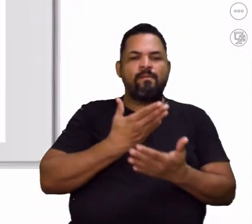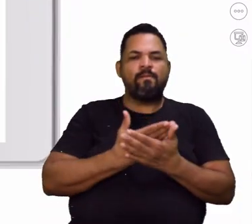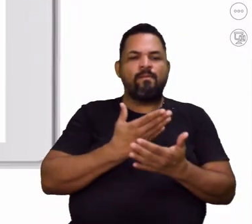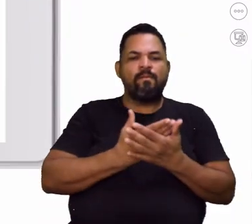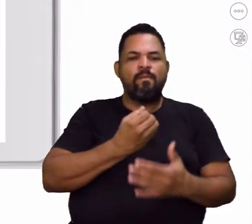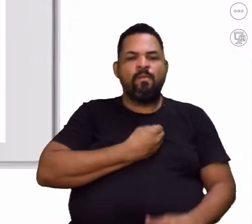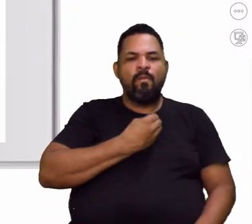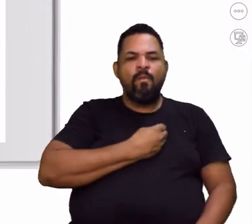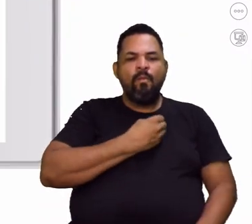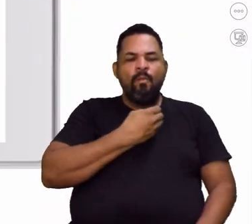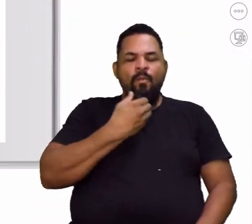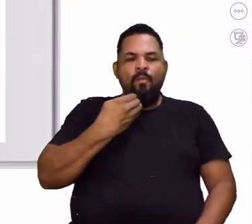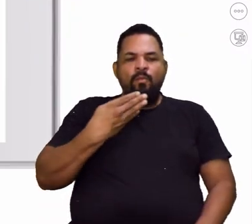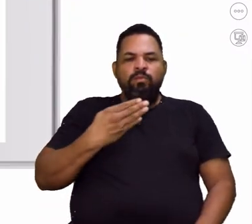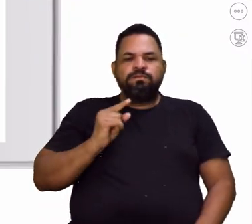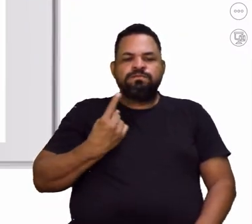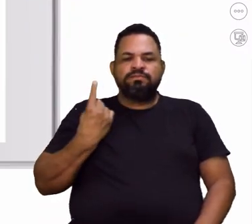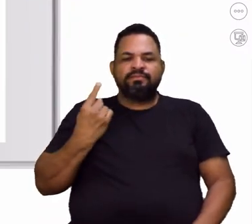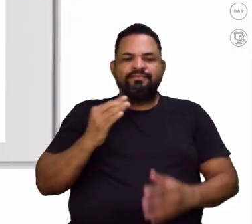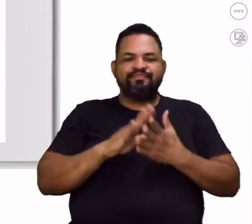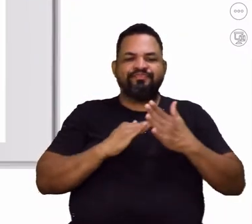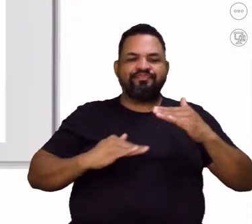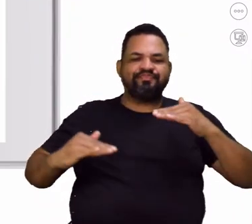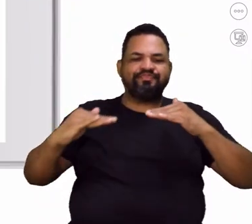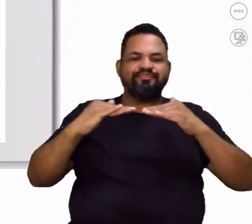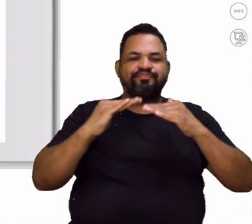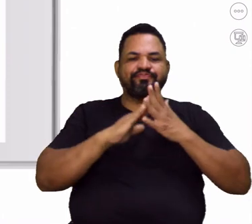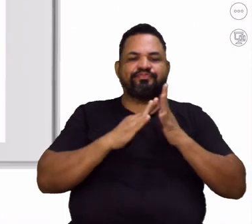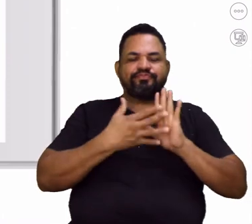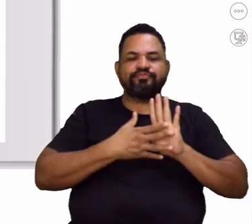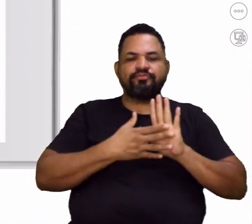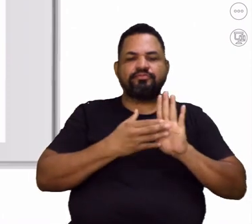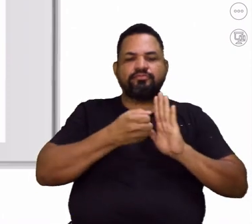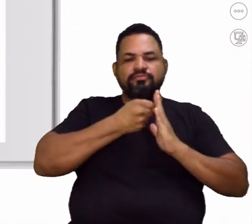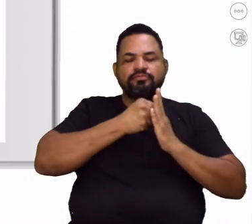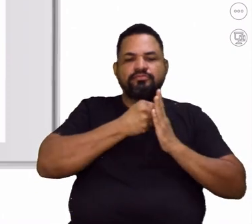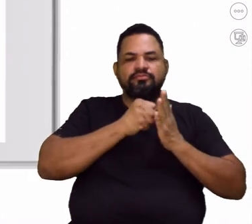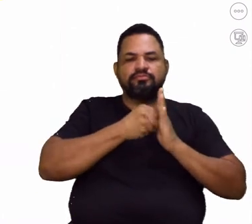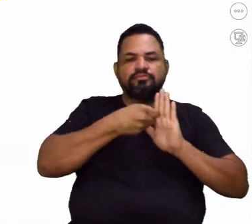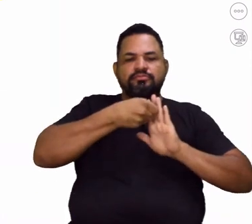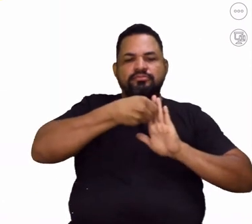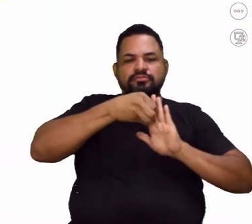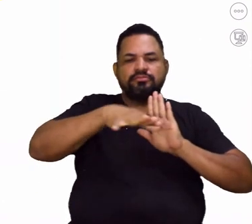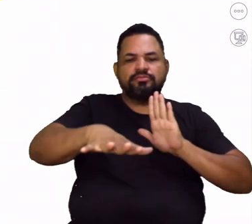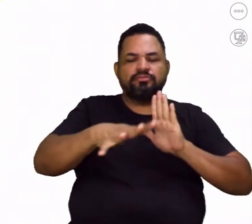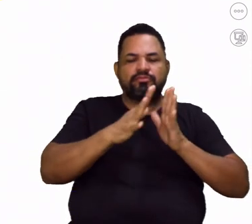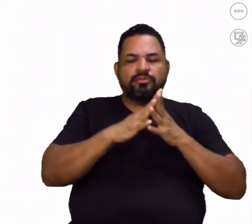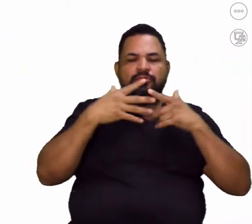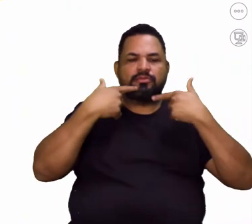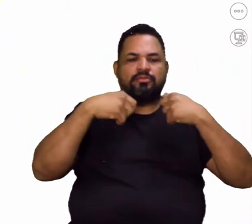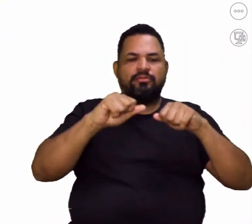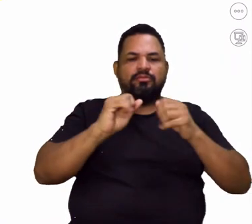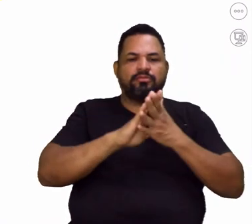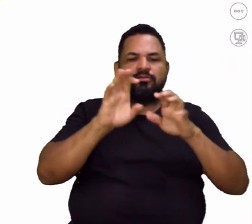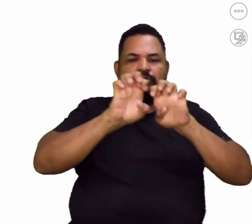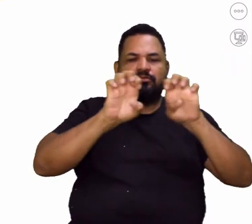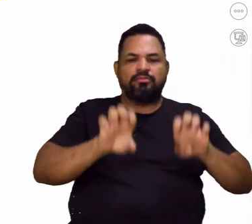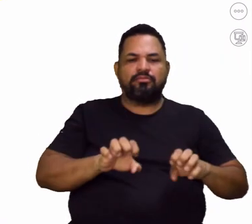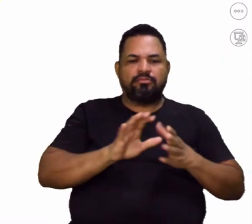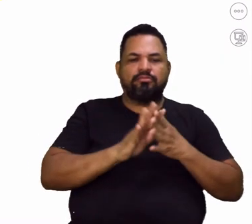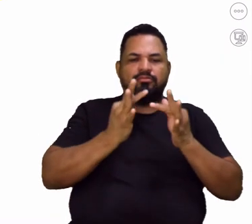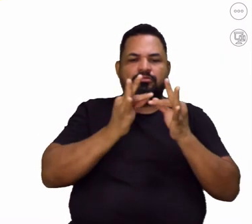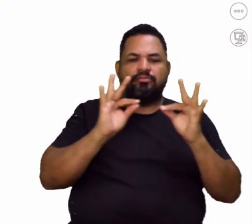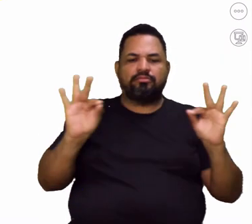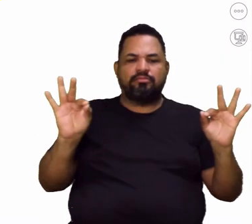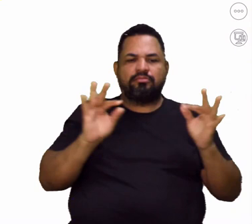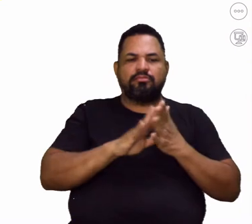aula 14.1, nivelamento, figuras de linguagem ligado ao aspecto sintático na estrutura frasal.